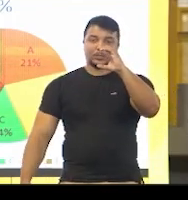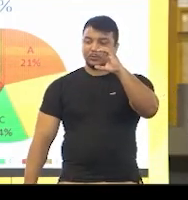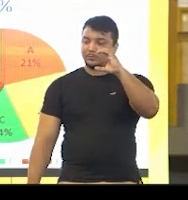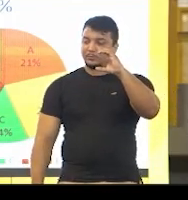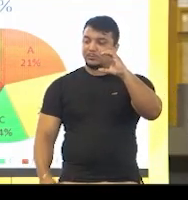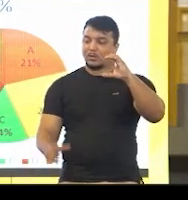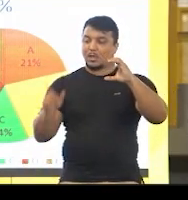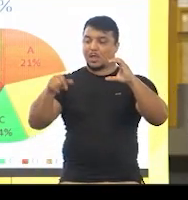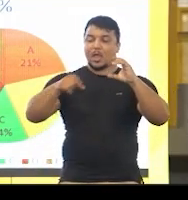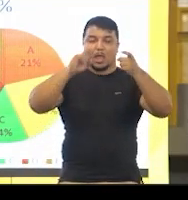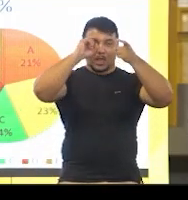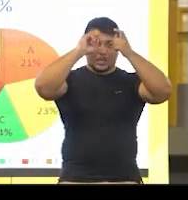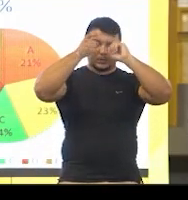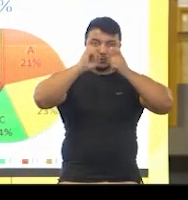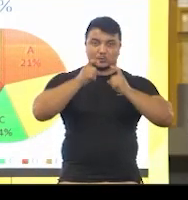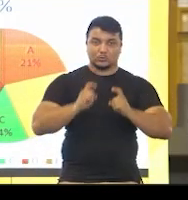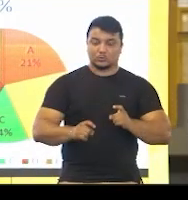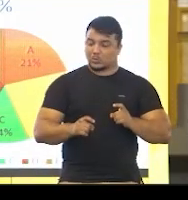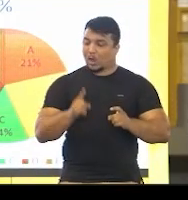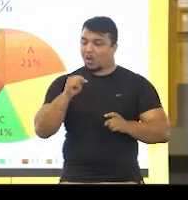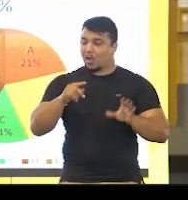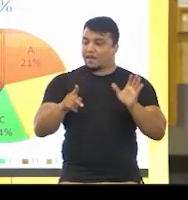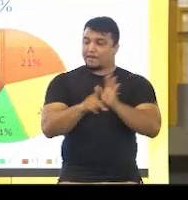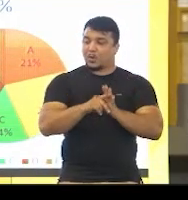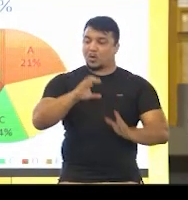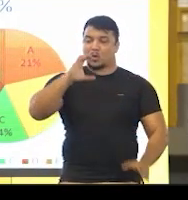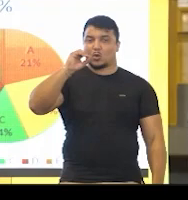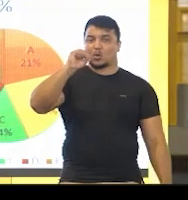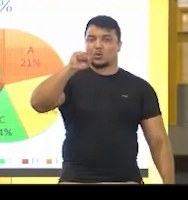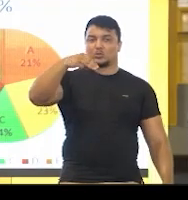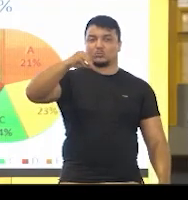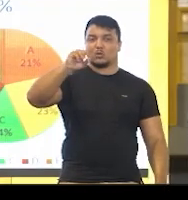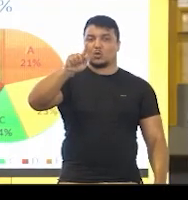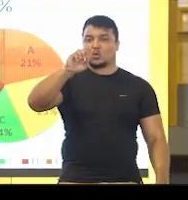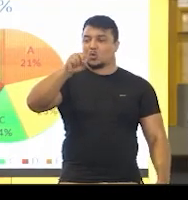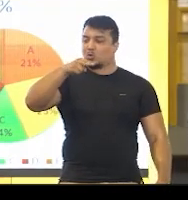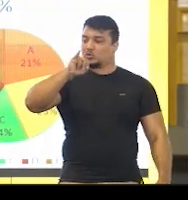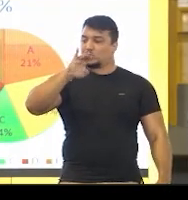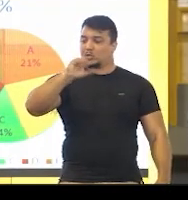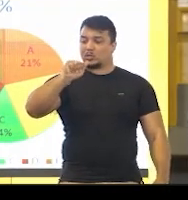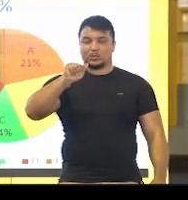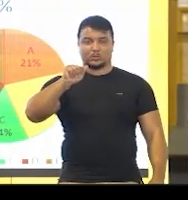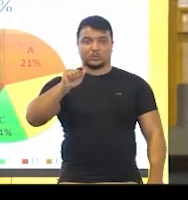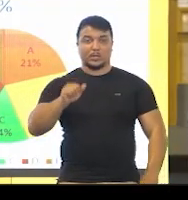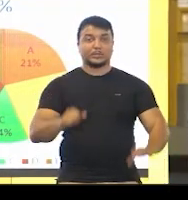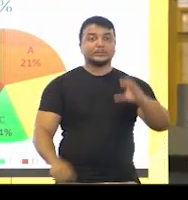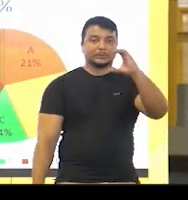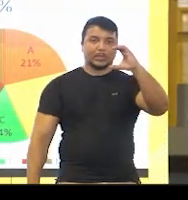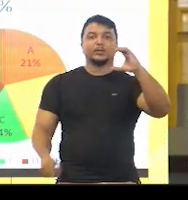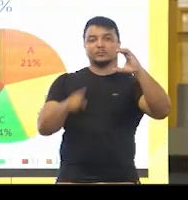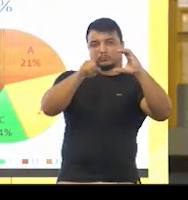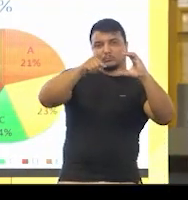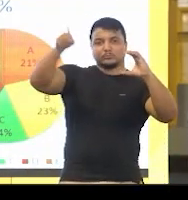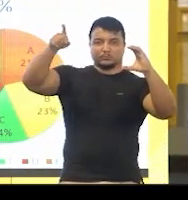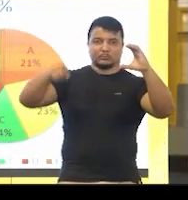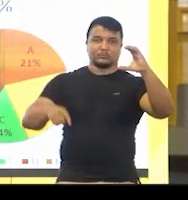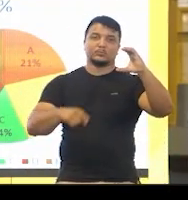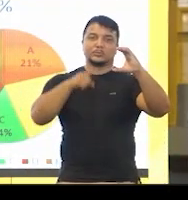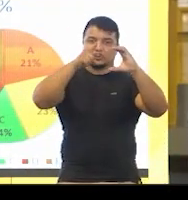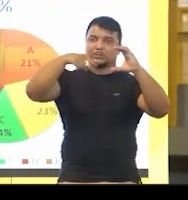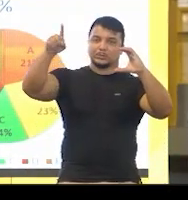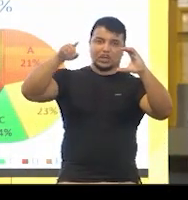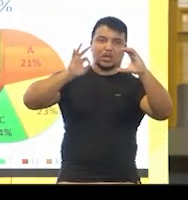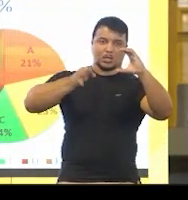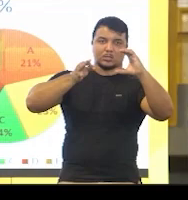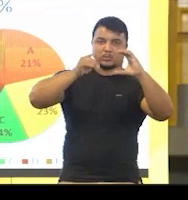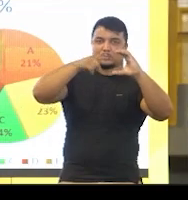discussão cosmogônica. É a nossa alternativa correta. Mas, professor, por que essa é a nossa alternativa correta? Pessoal,